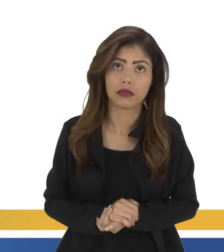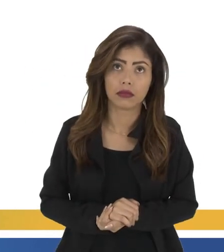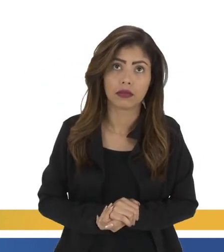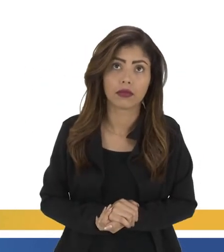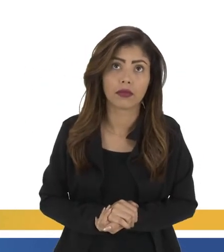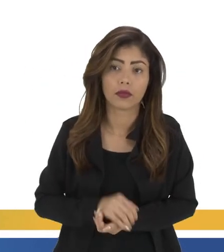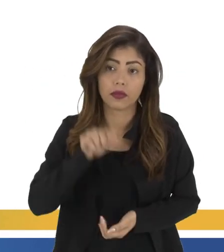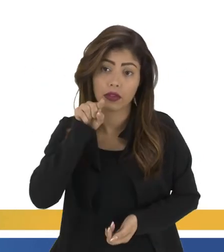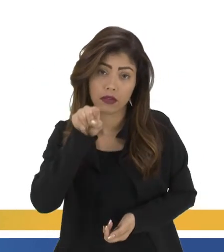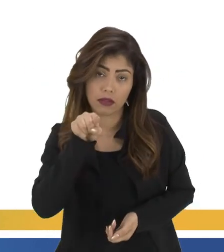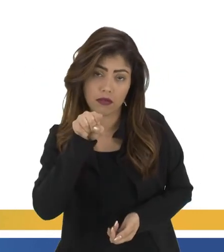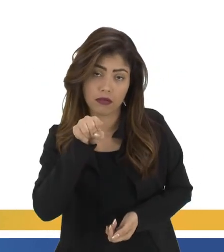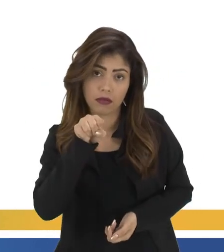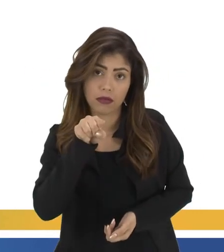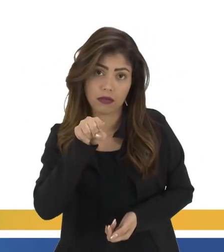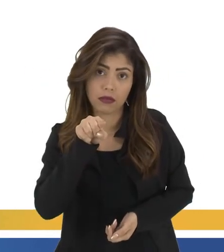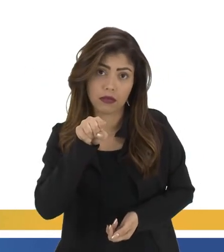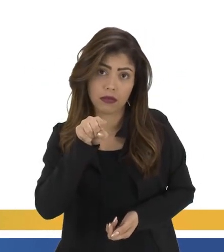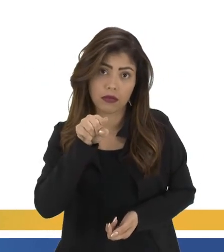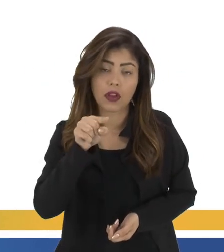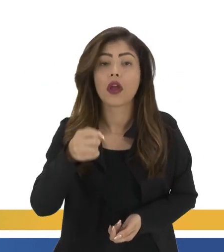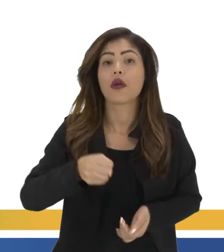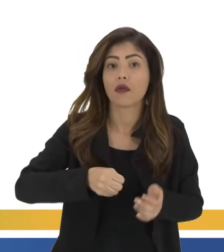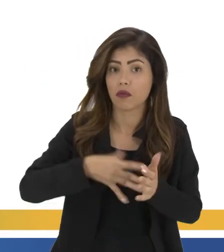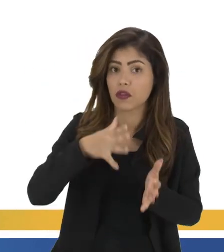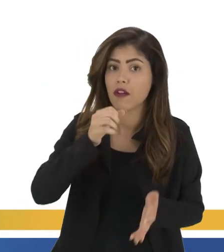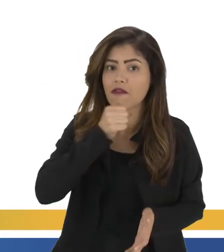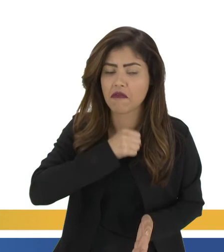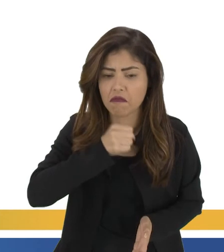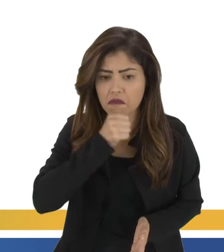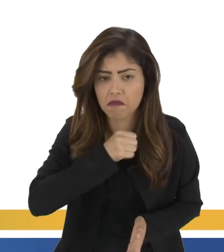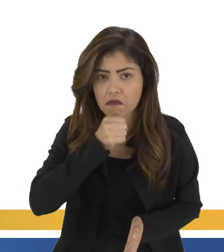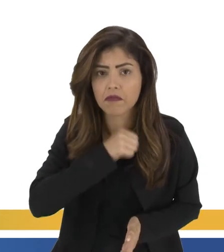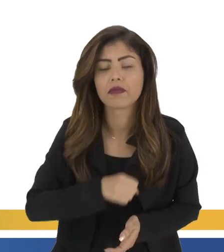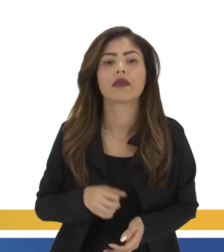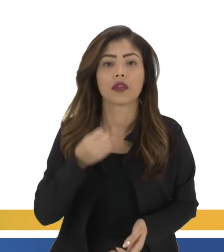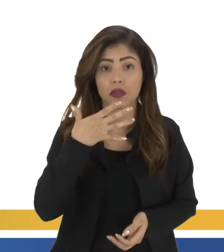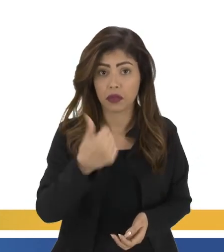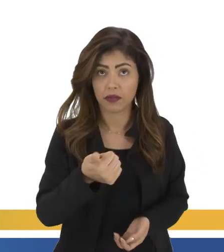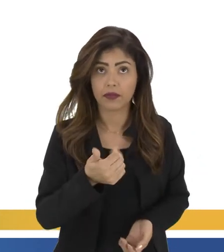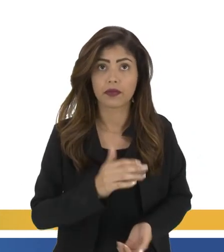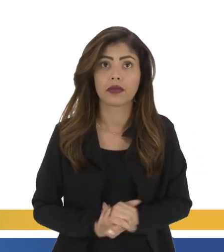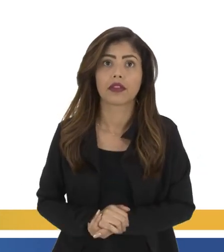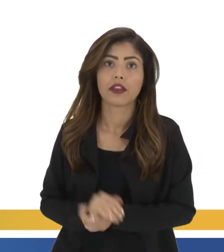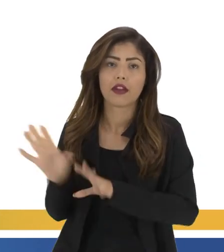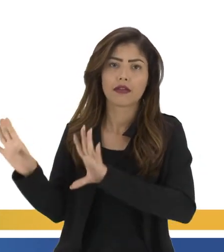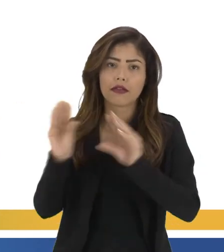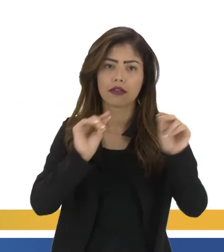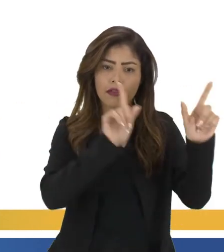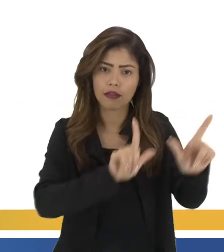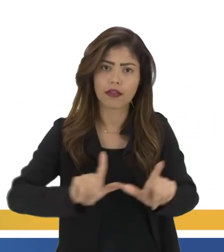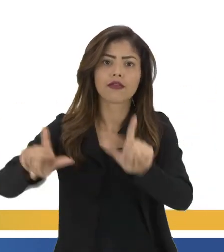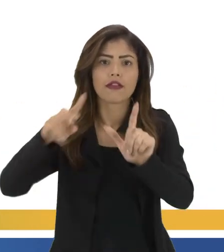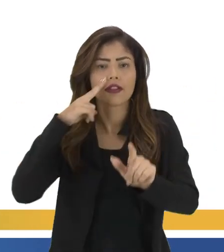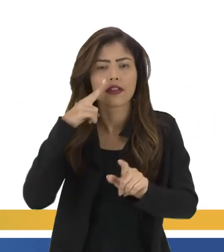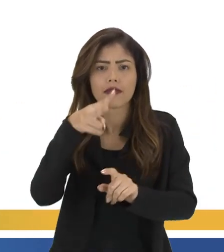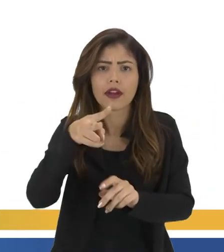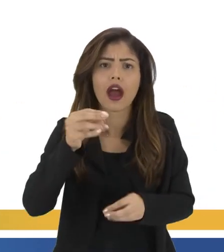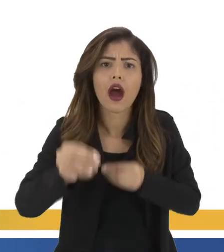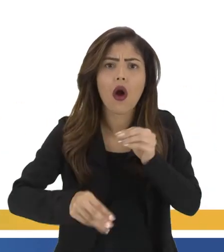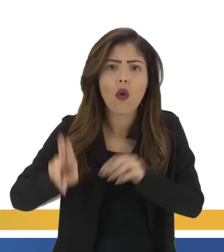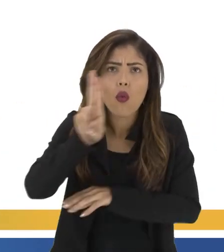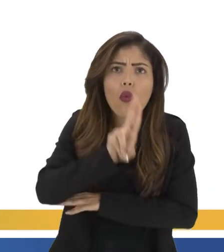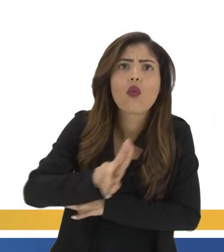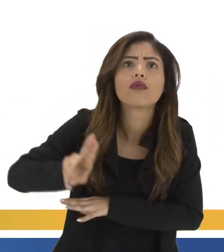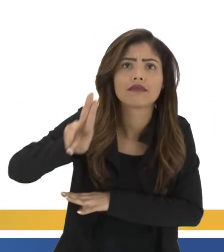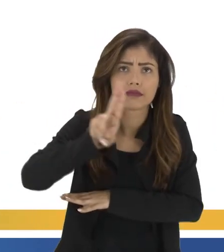old. Você estará muito velha, tá bom? Então, eu só trouxe essa tirinha para você ver o